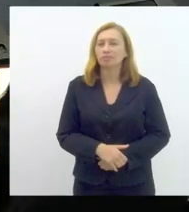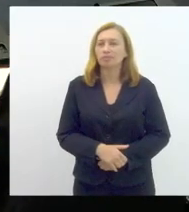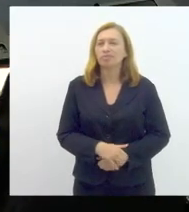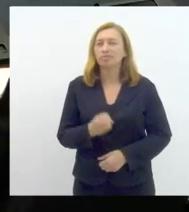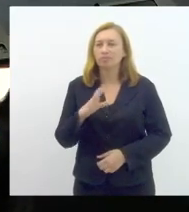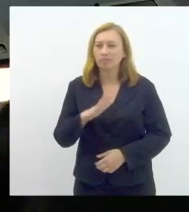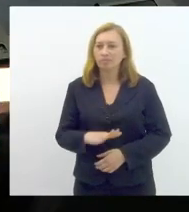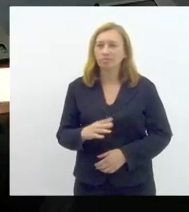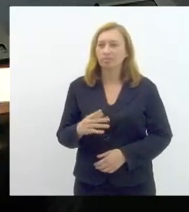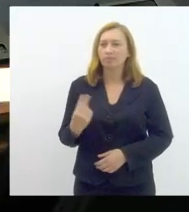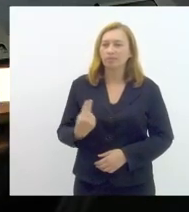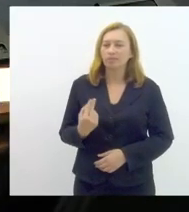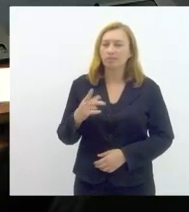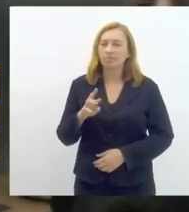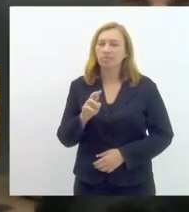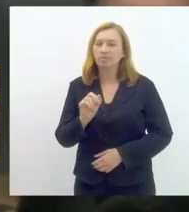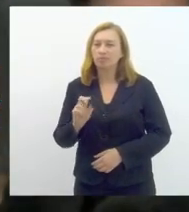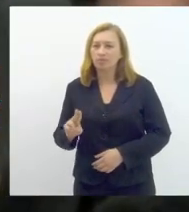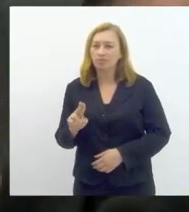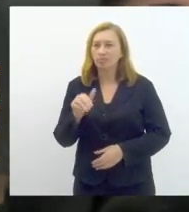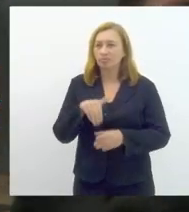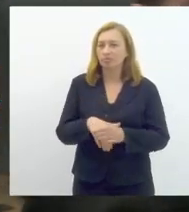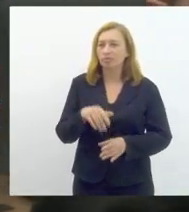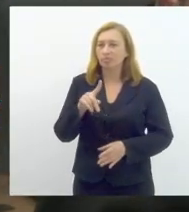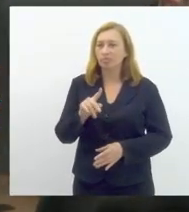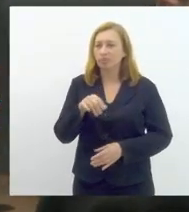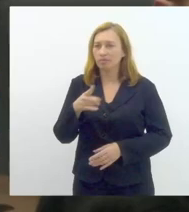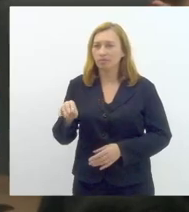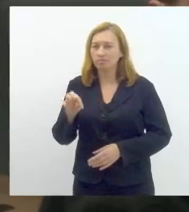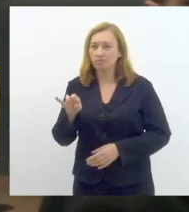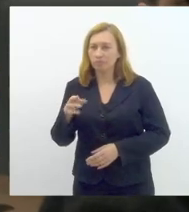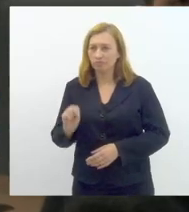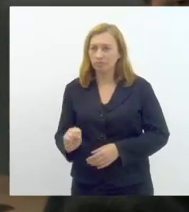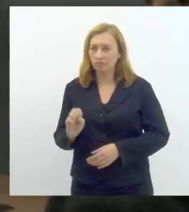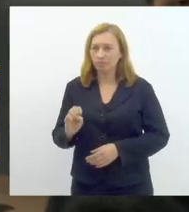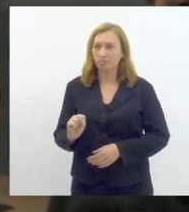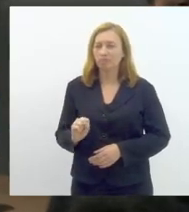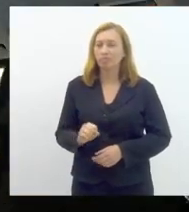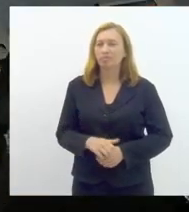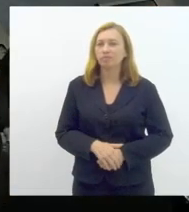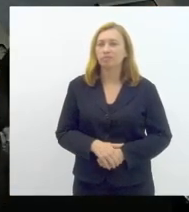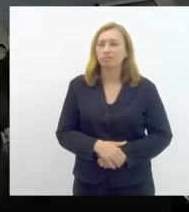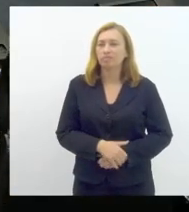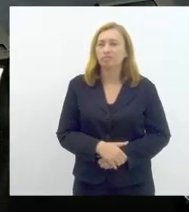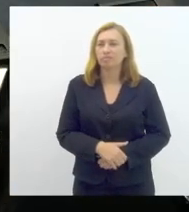Boa tarde, meu nome é Raul Cerqueira e eu voto em Cauã Santana de São Fidélis.